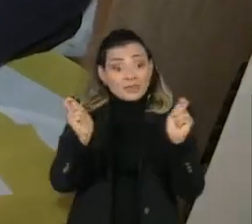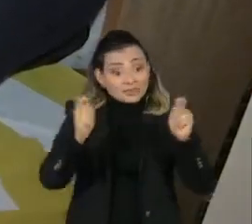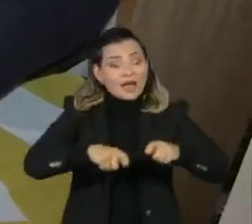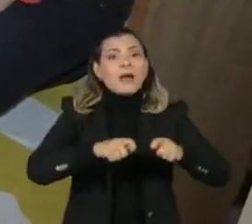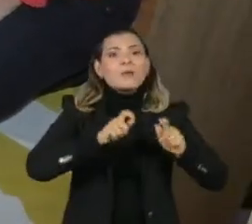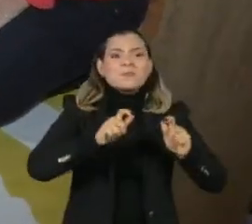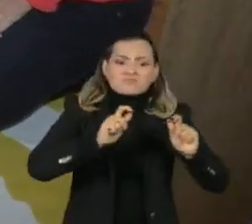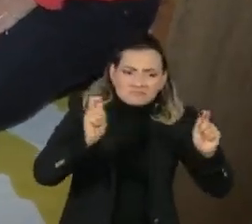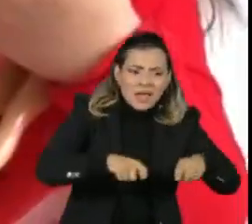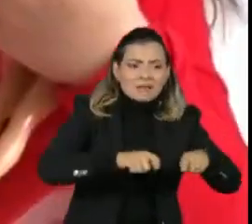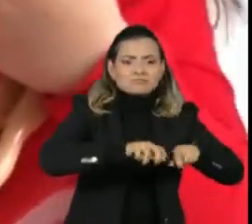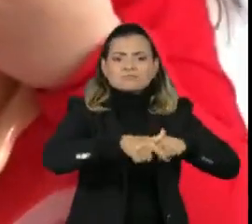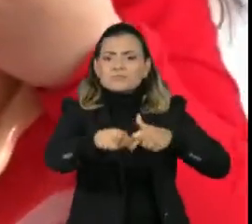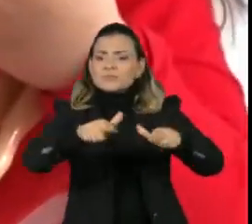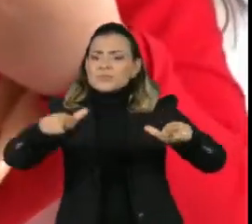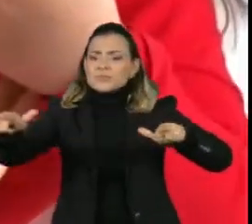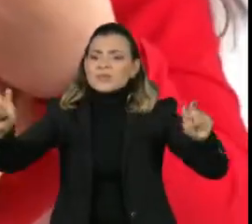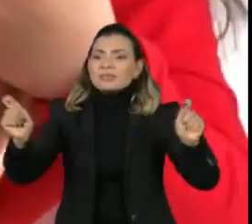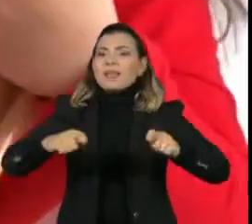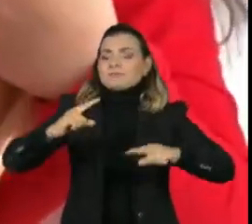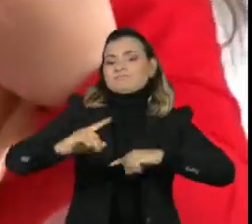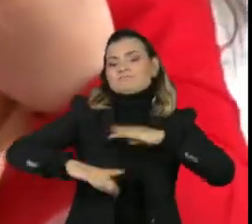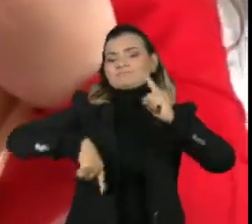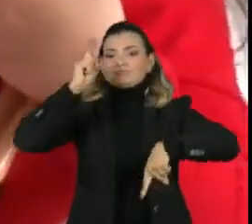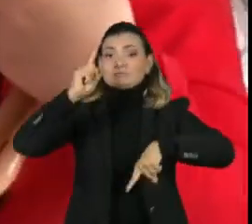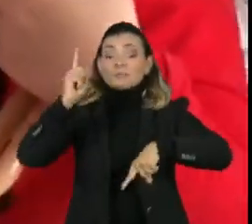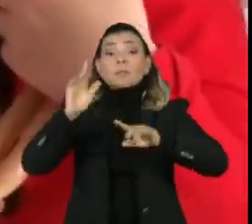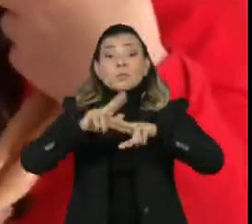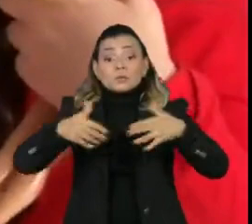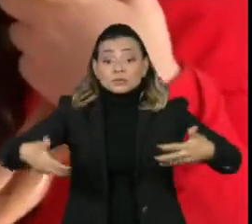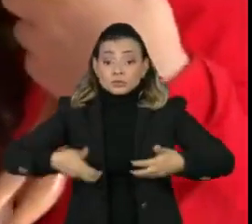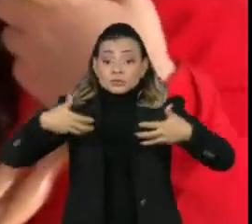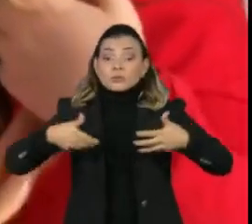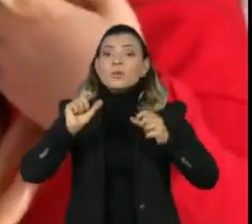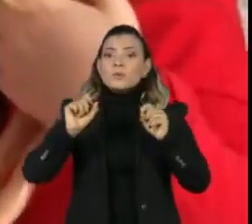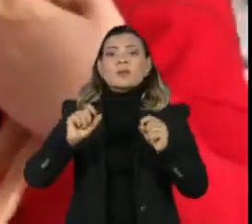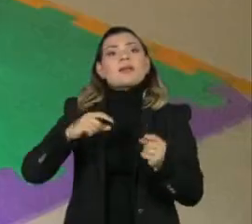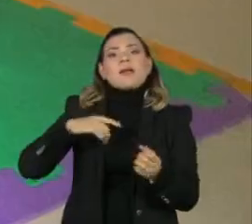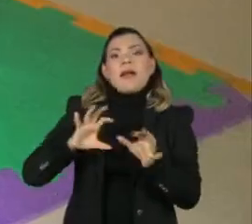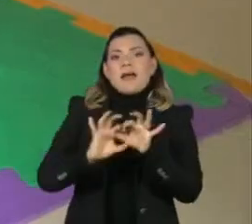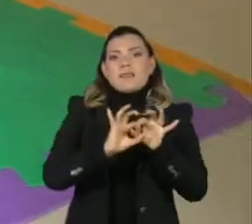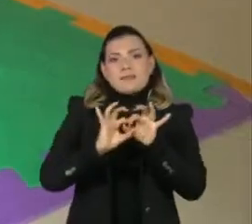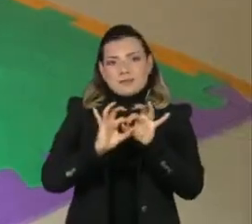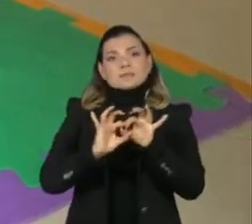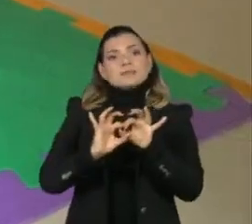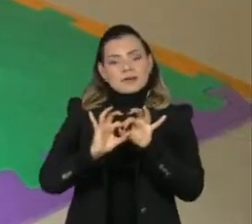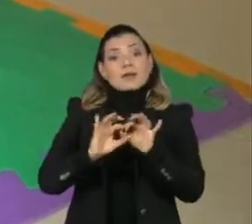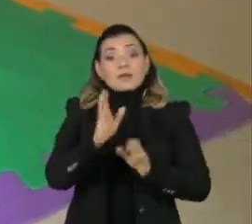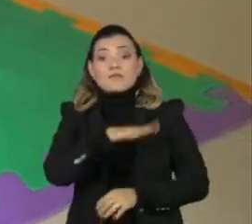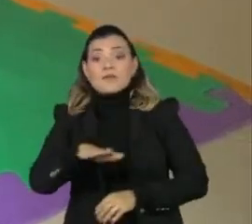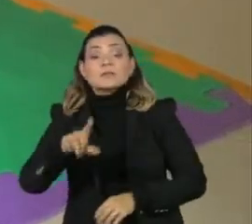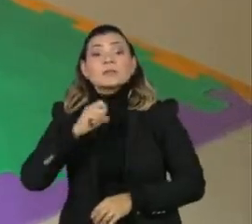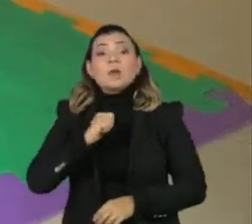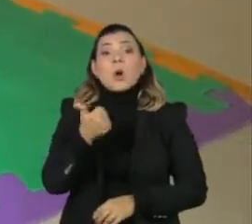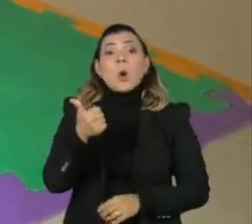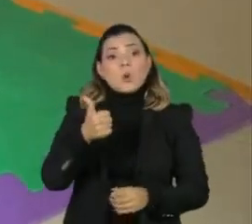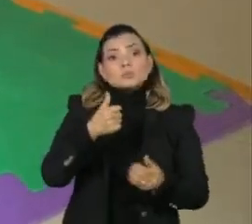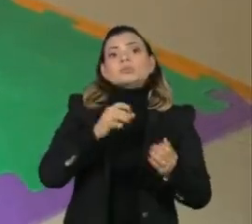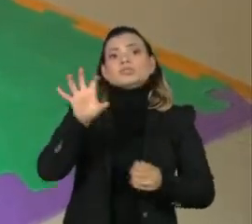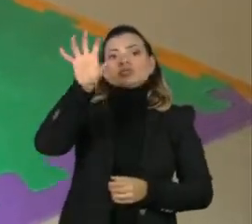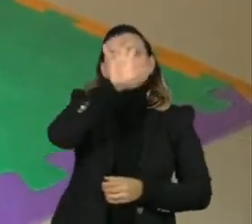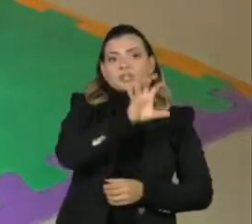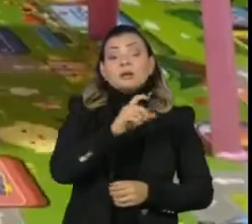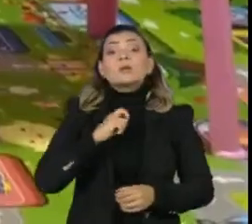novos mundos possíveis para estimular Esse ato o movimento aliança pela infância Oi gente nos estados do país